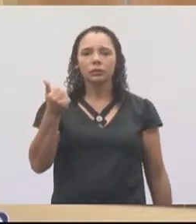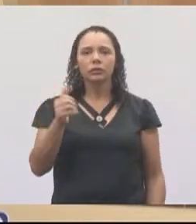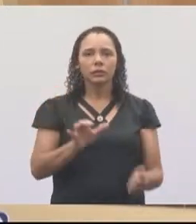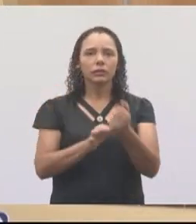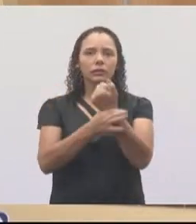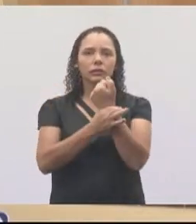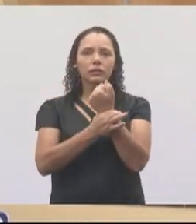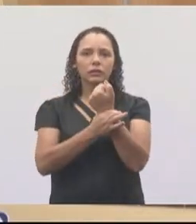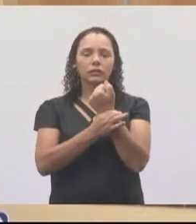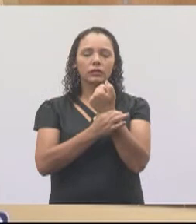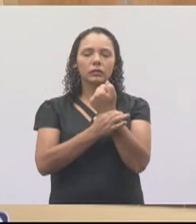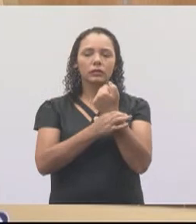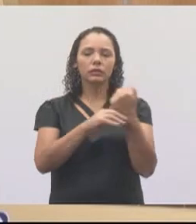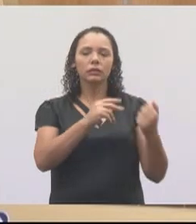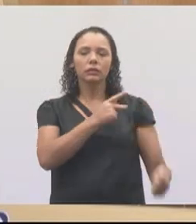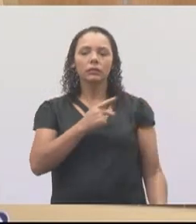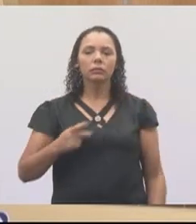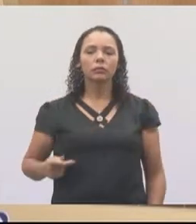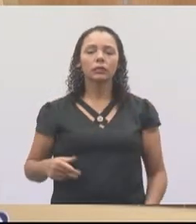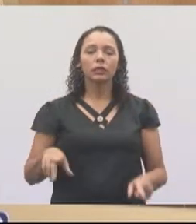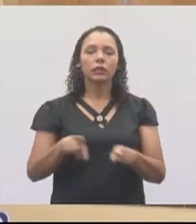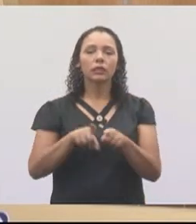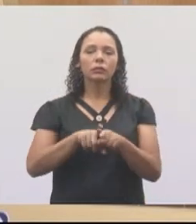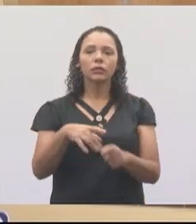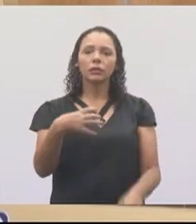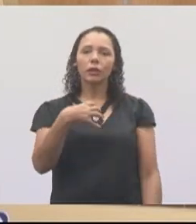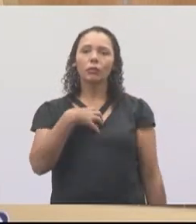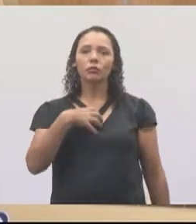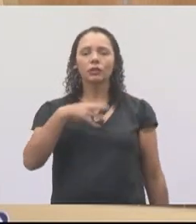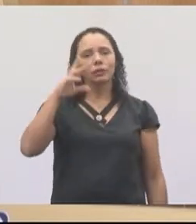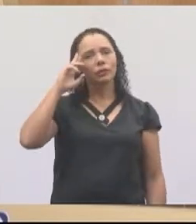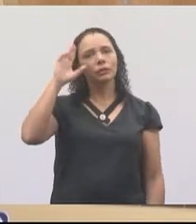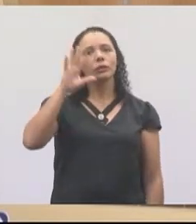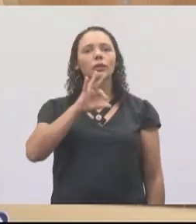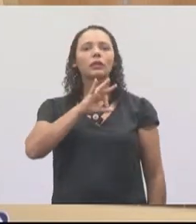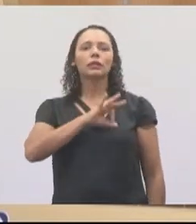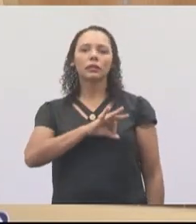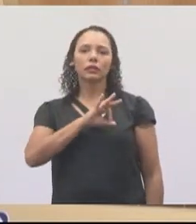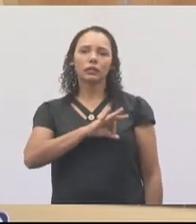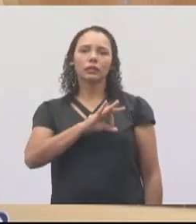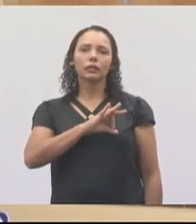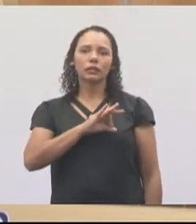pública, foi a forma que o Tales encarou